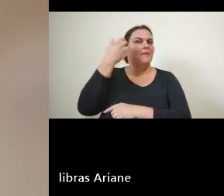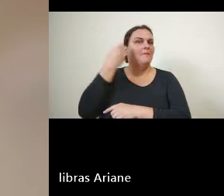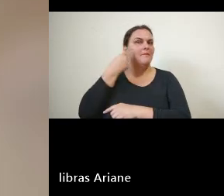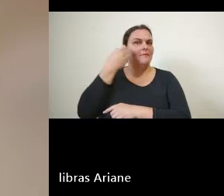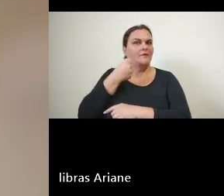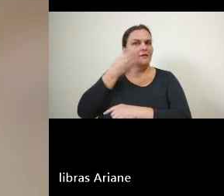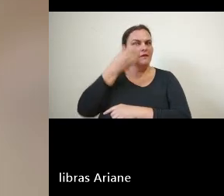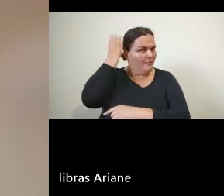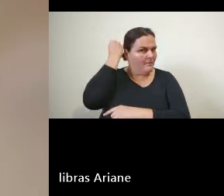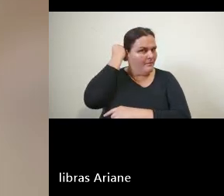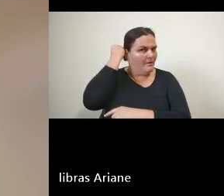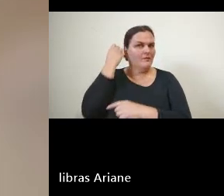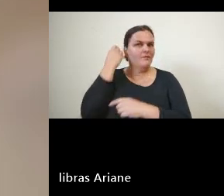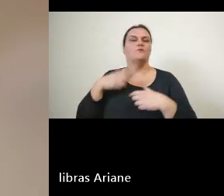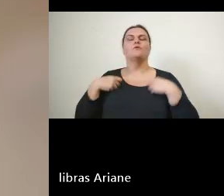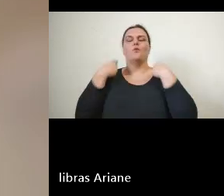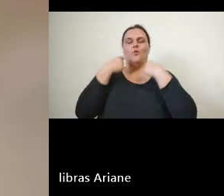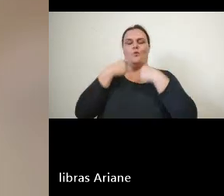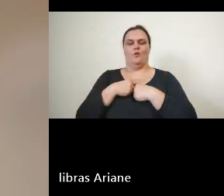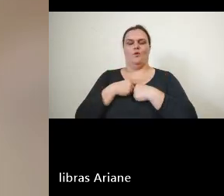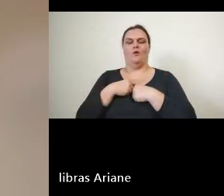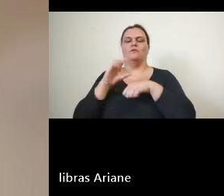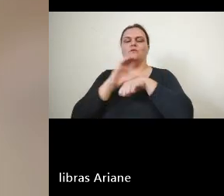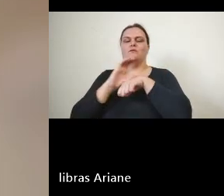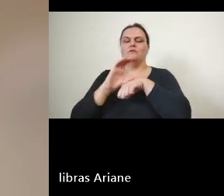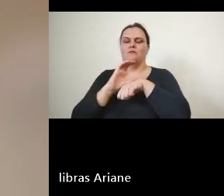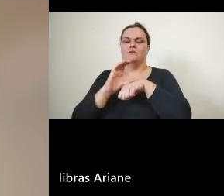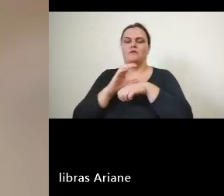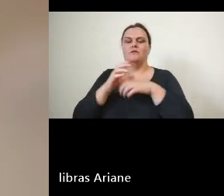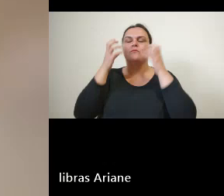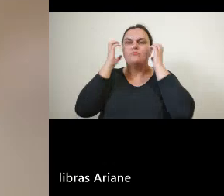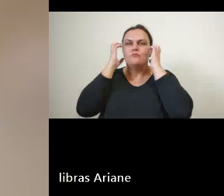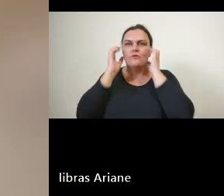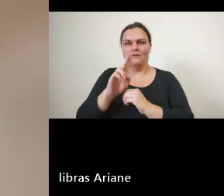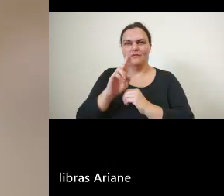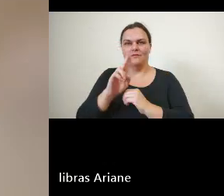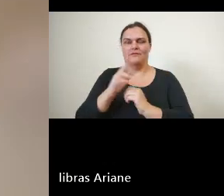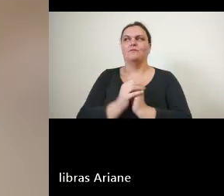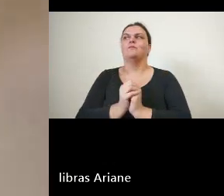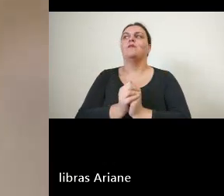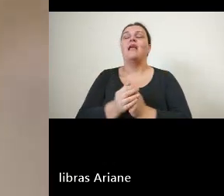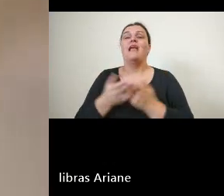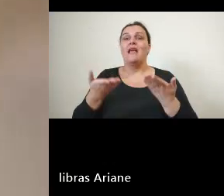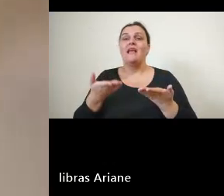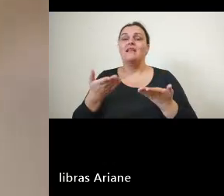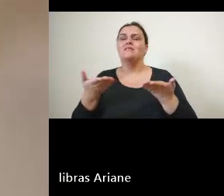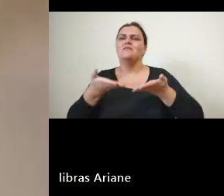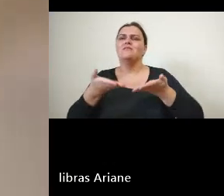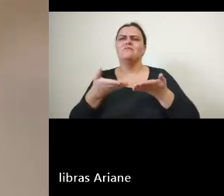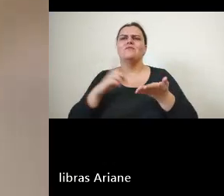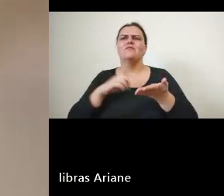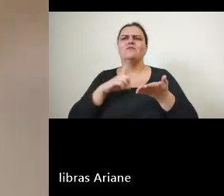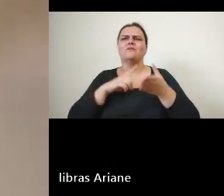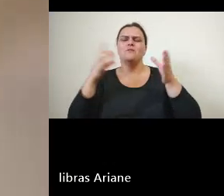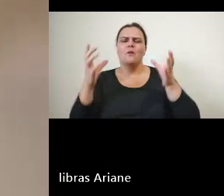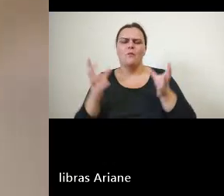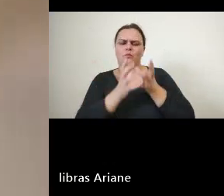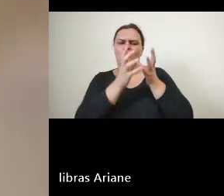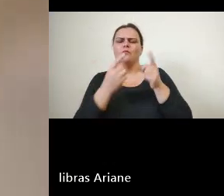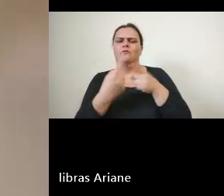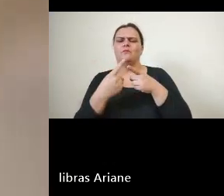cinza e estou usando fone de ouvido. Este evento integra a celebração do Mês do Meio Ambiente da Justiça Federal